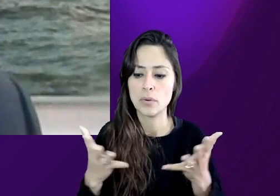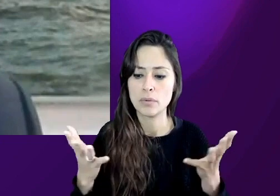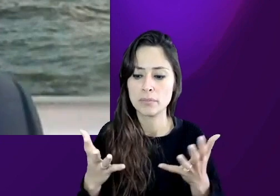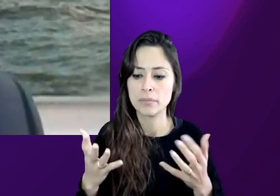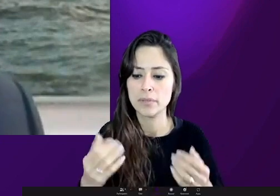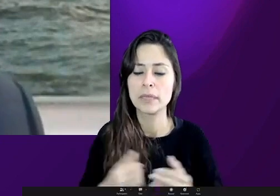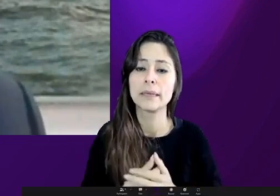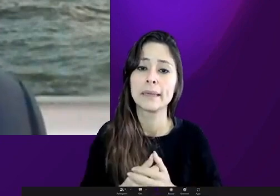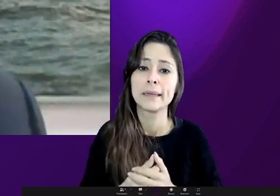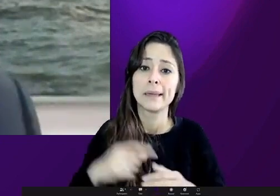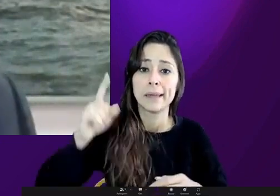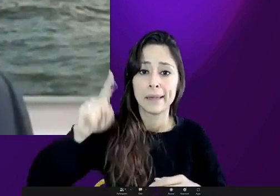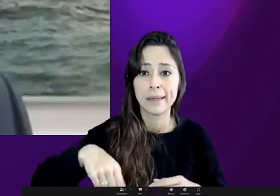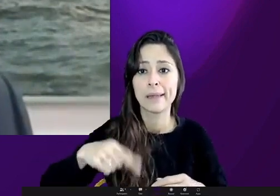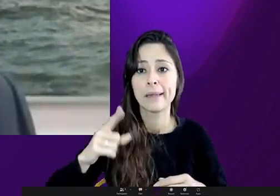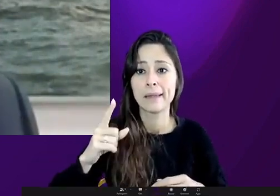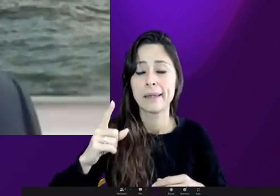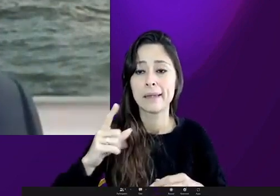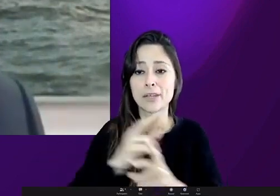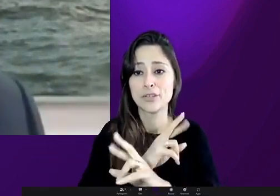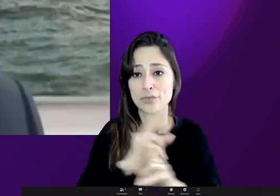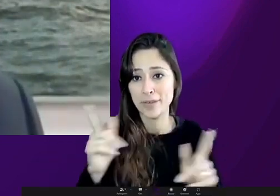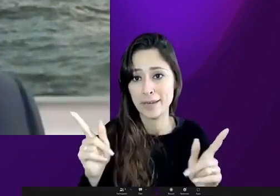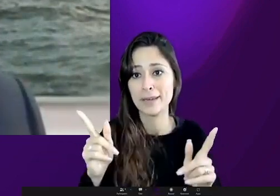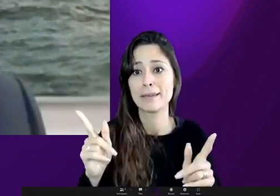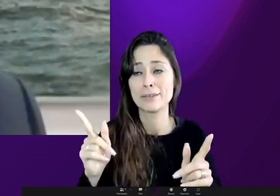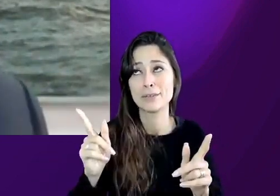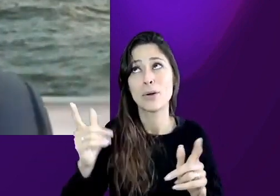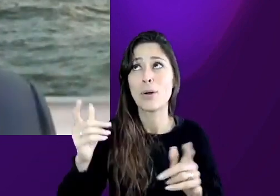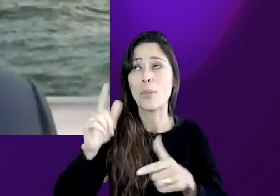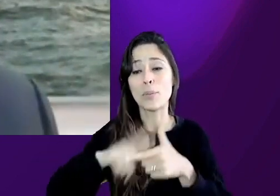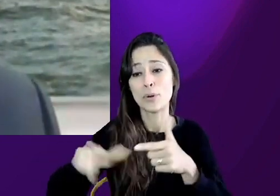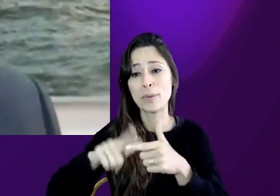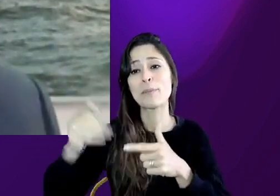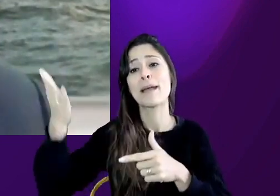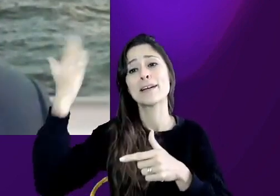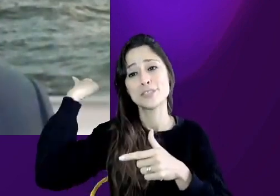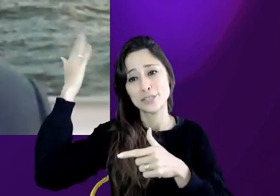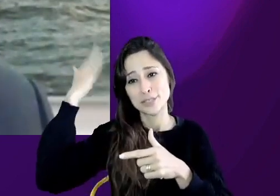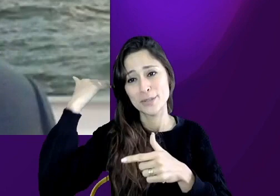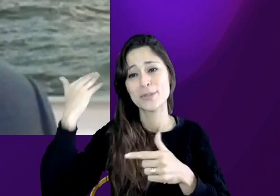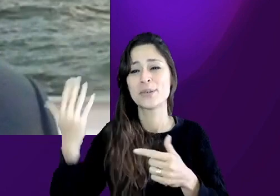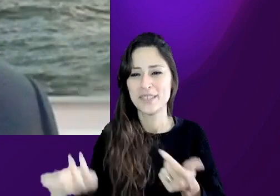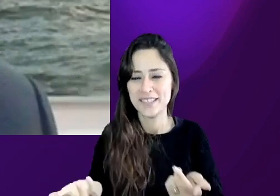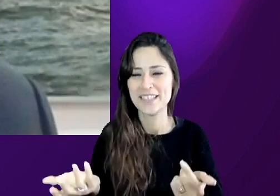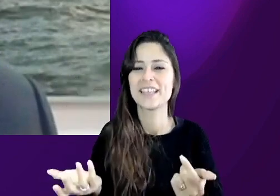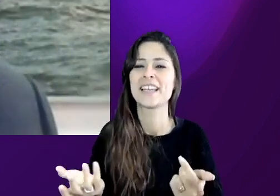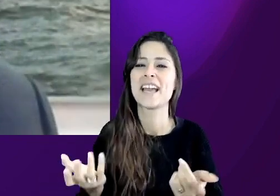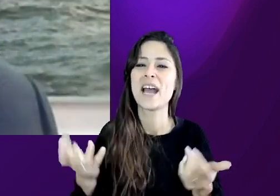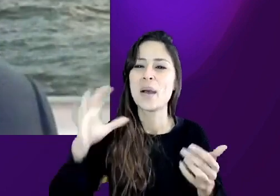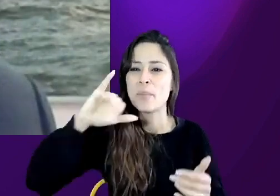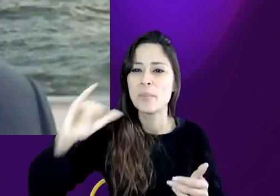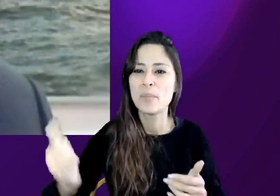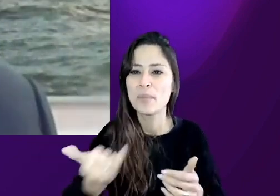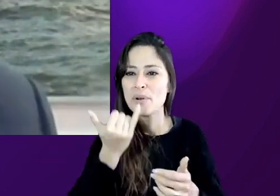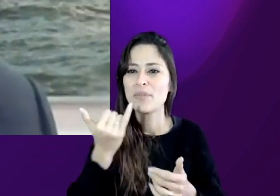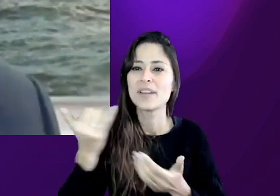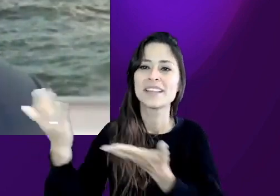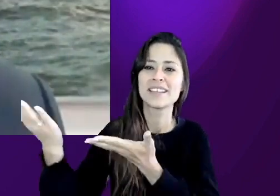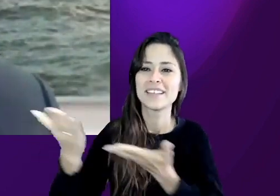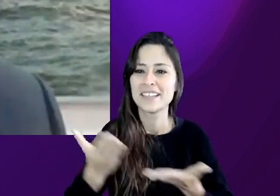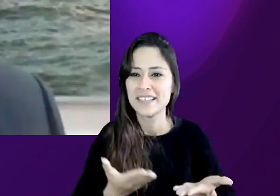né, para tratar um problema tão antigo, né? E eu queria aproveitar e convidar a doutora Daniela